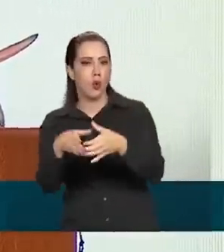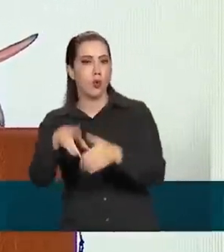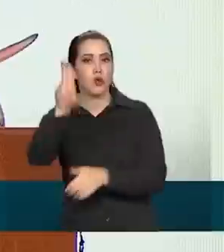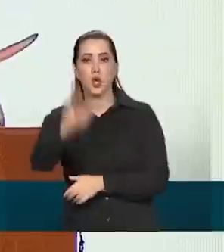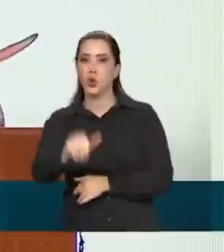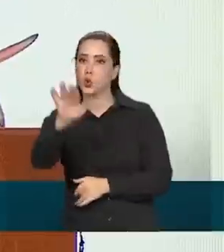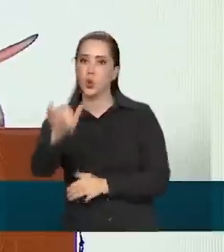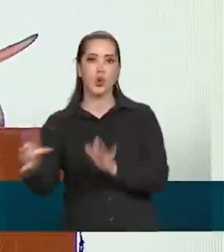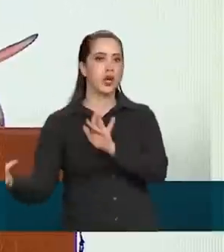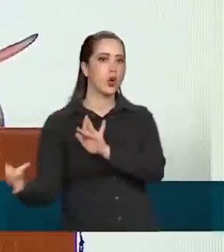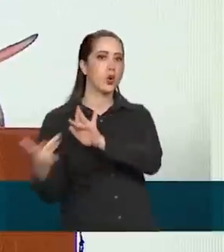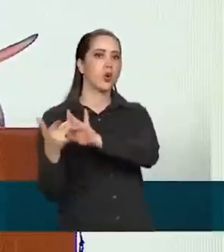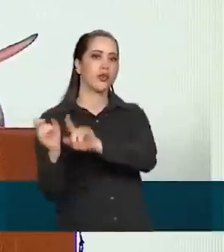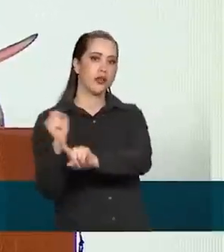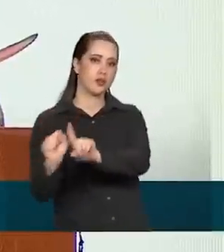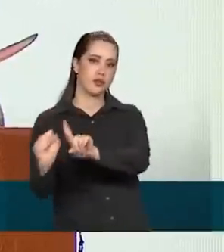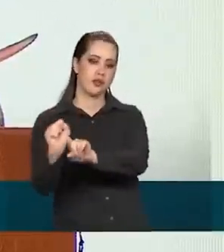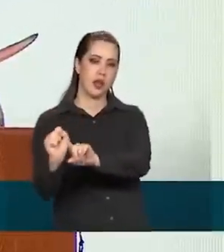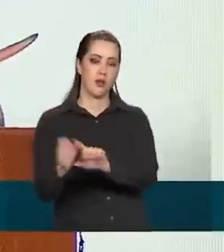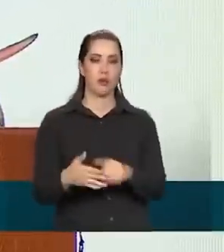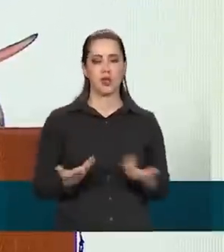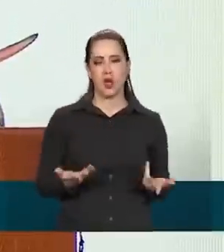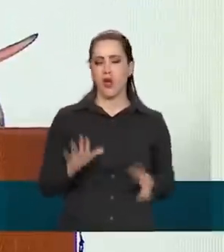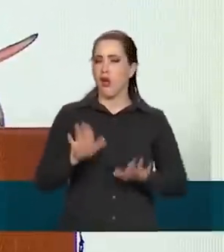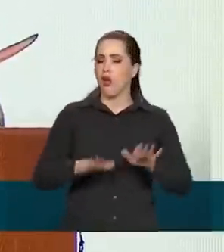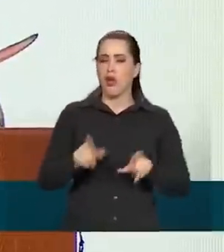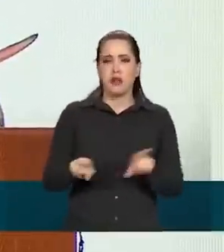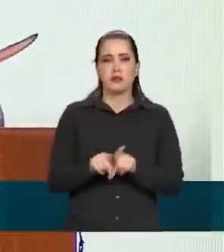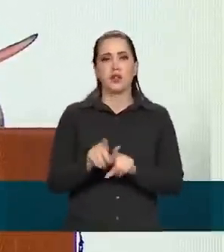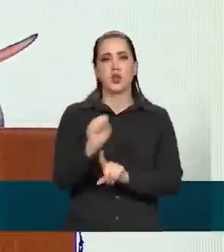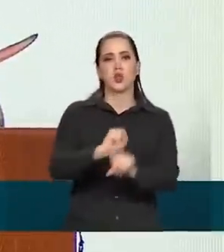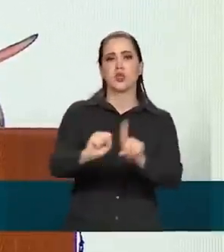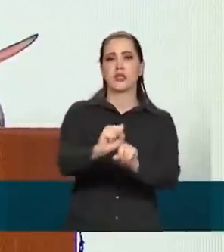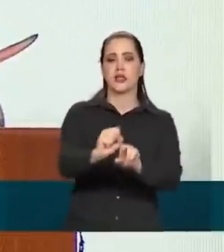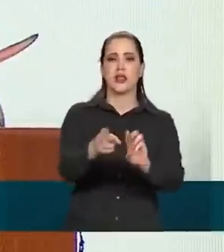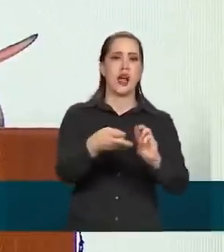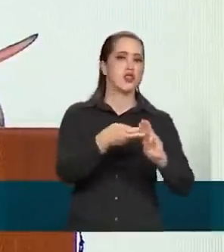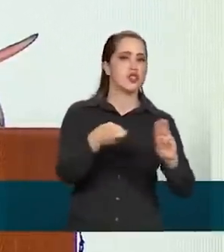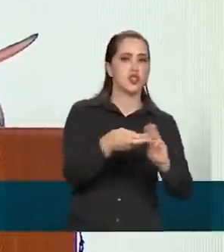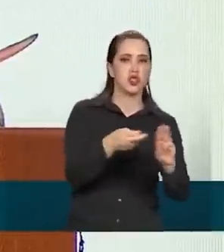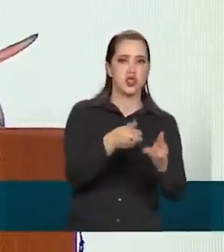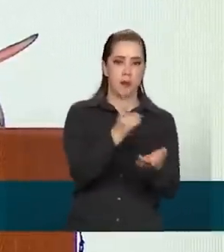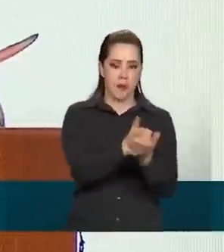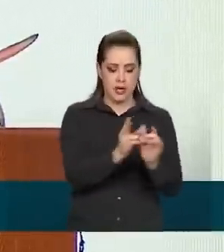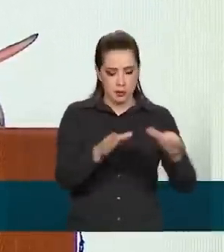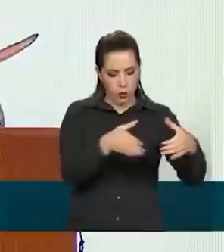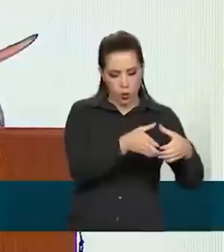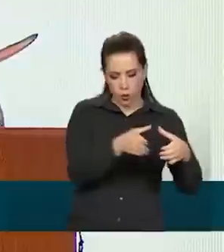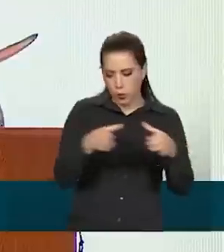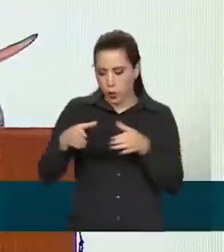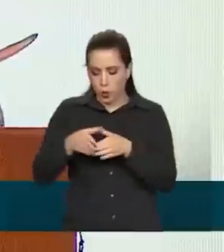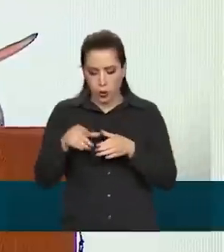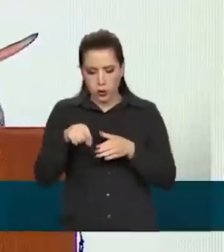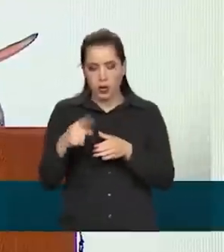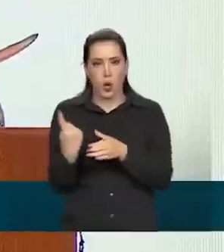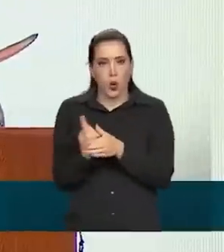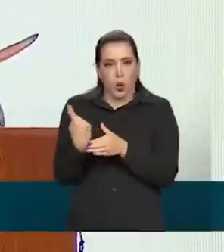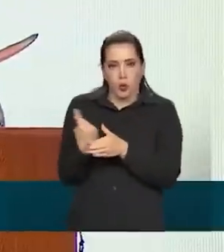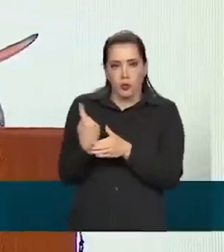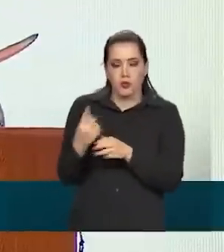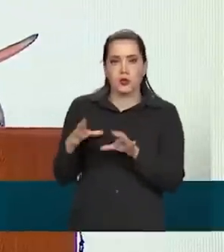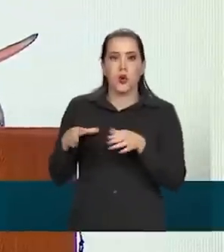nenhum contato com a sociedade, nem mesmo com a sociedade indígena que vive no mesmo território. Os